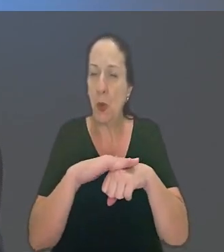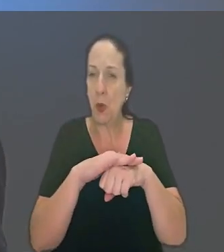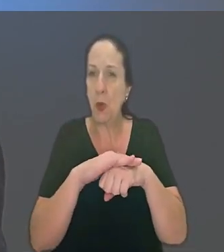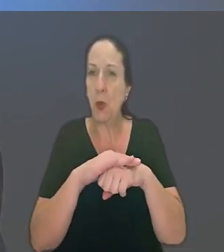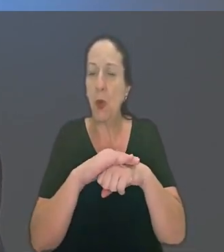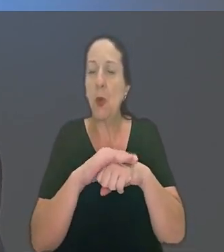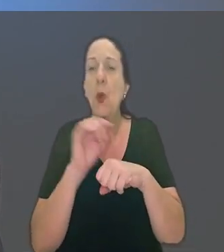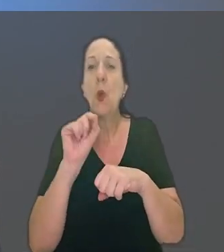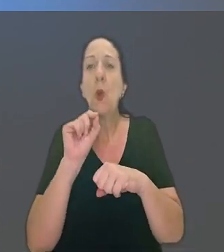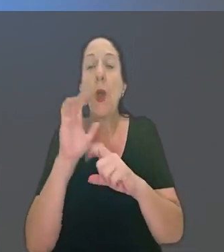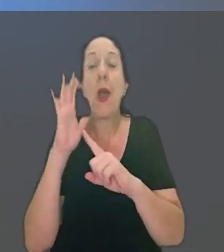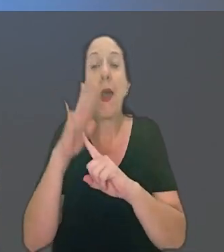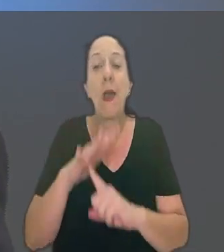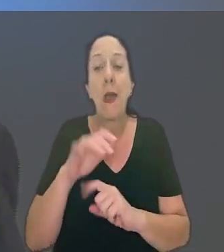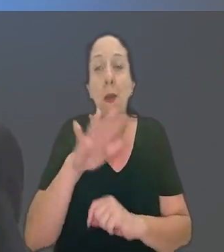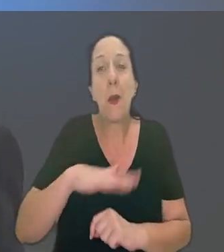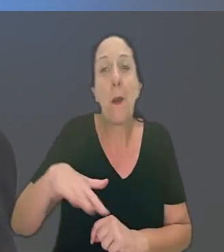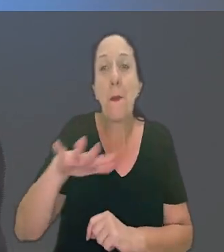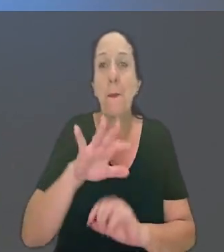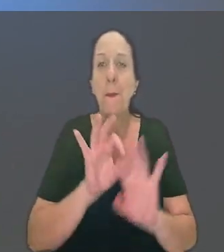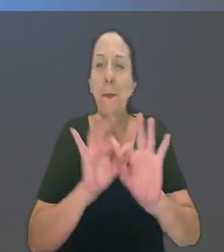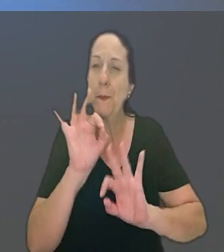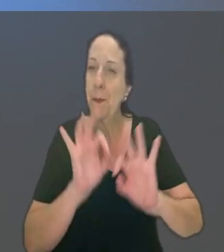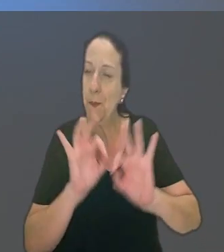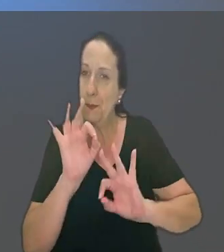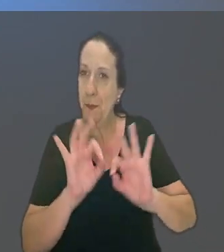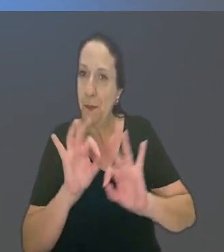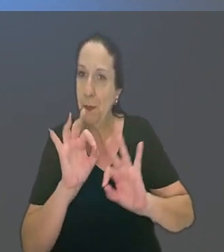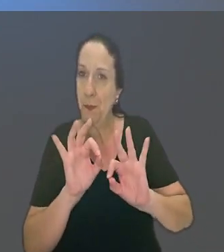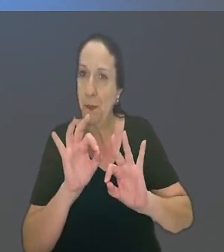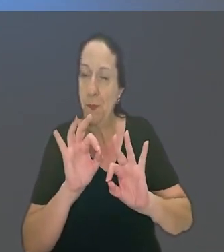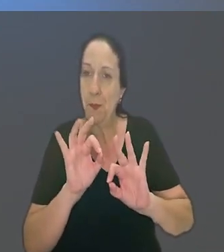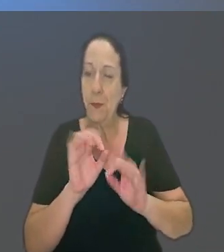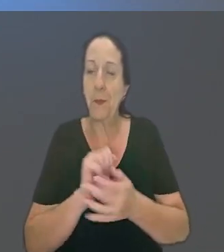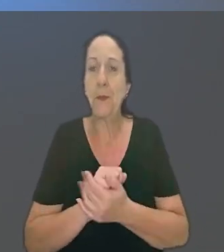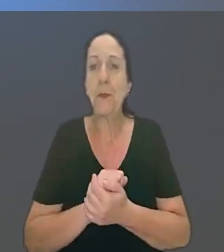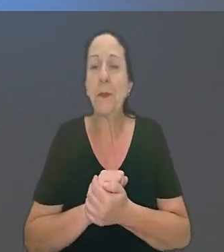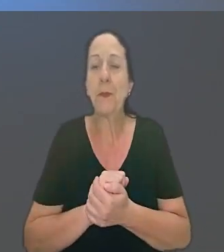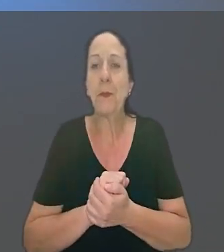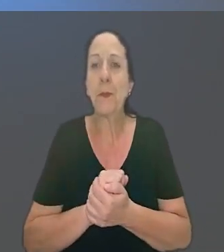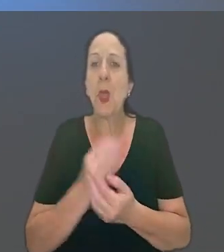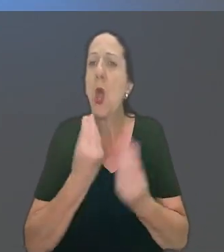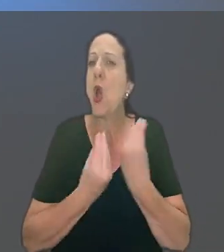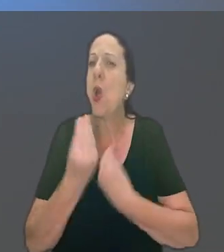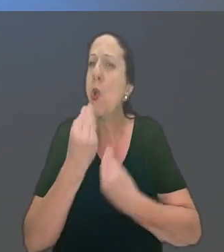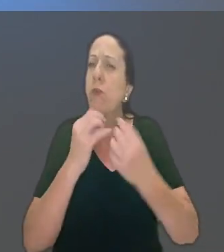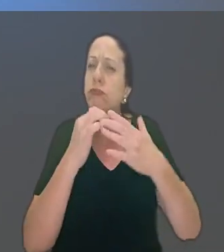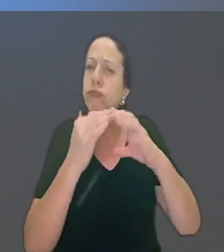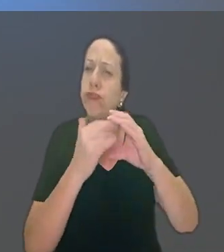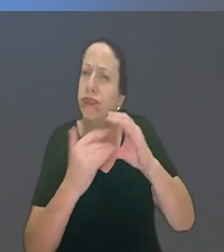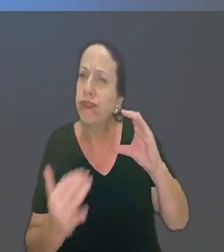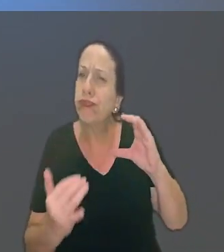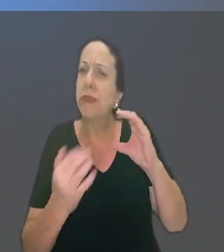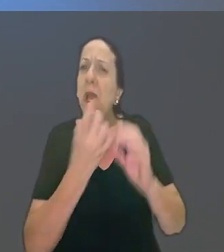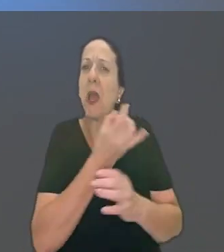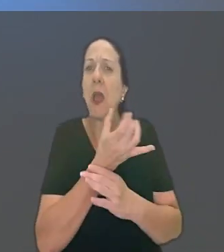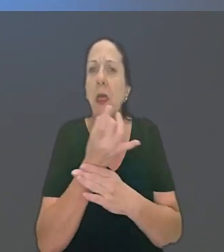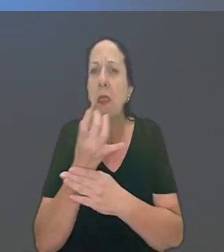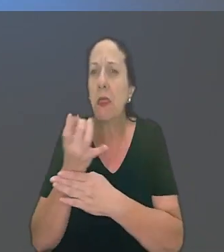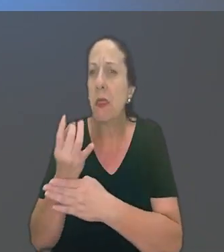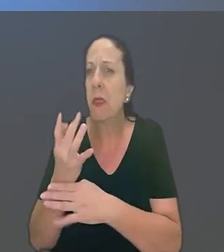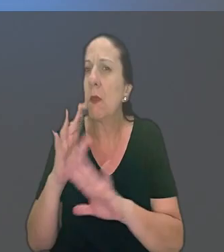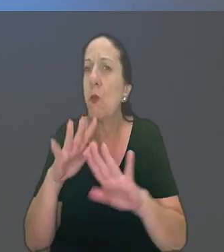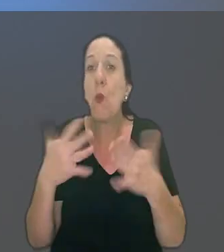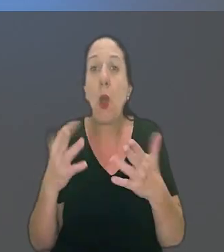vários tipos de assédio no ambiente organizacional, como o vertical e o horizontal. Como que se caracteriza cada